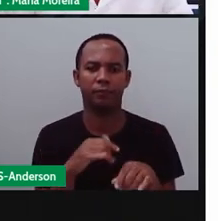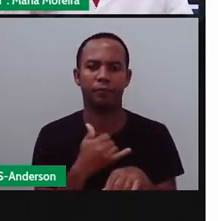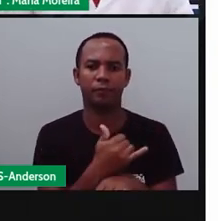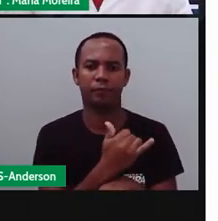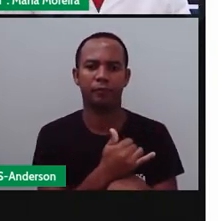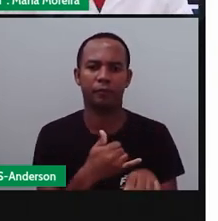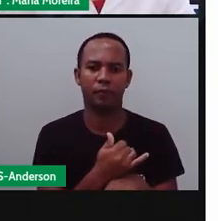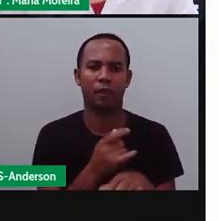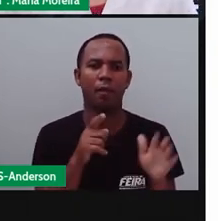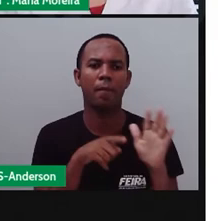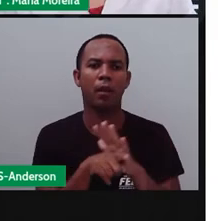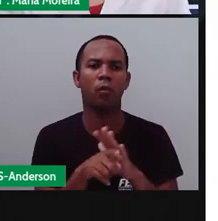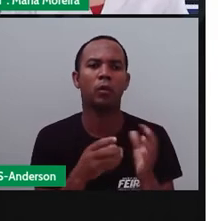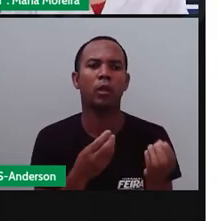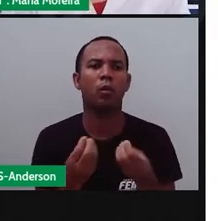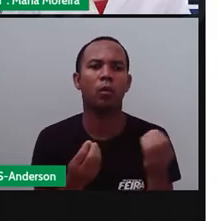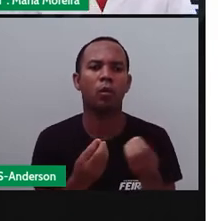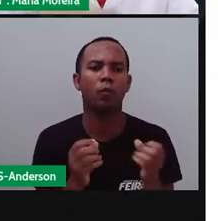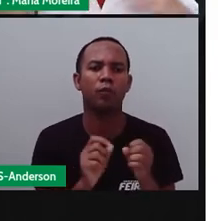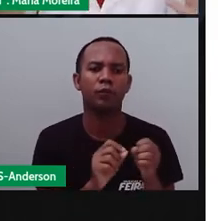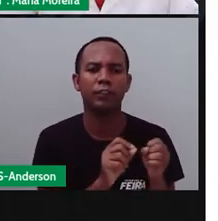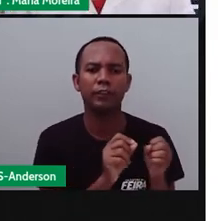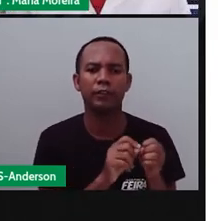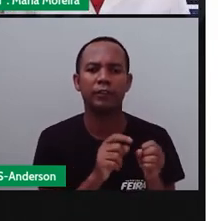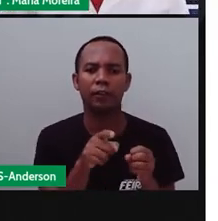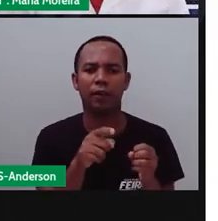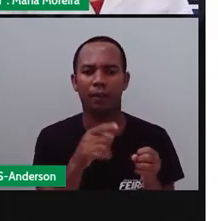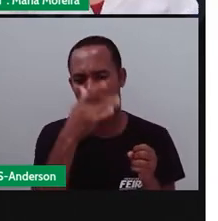né? Escreve lá, como fazer tal coisa? E aí vai ter uma